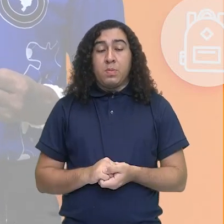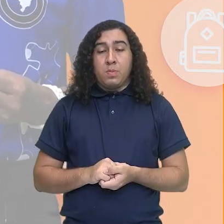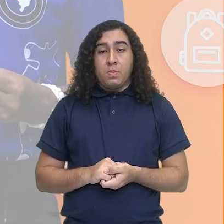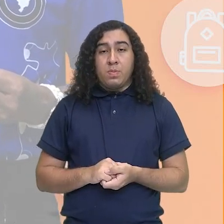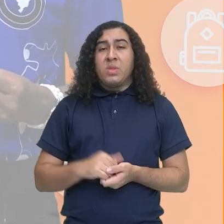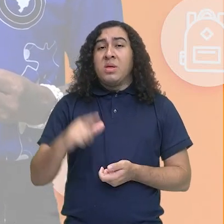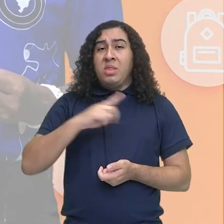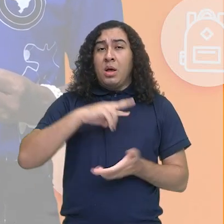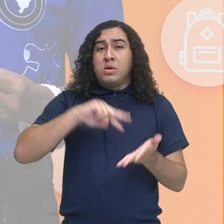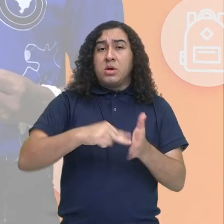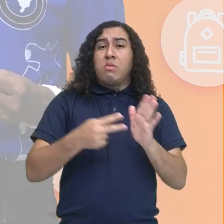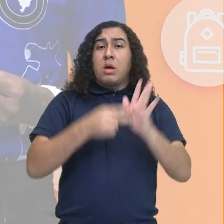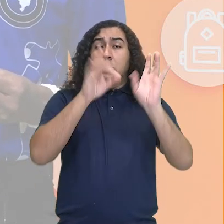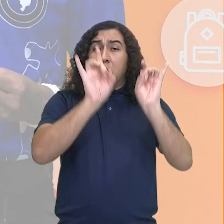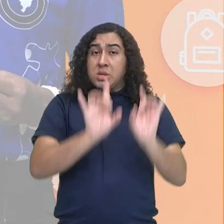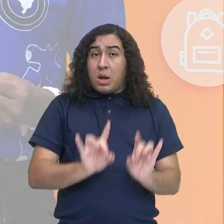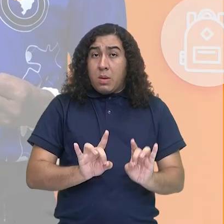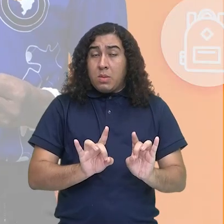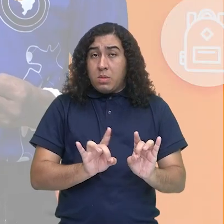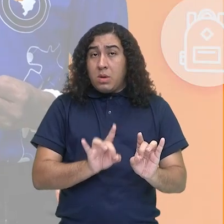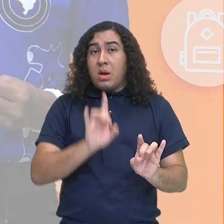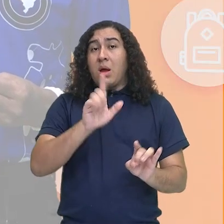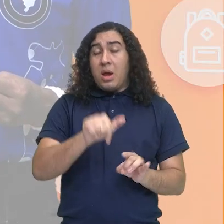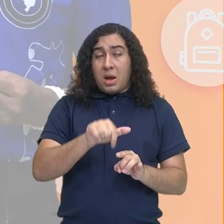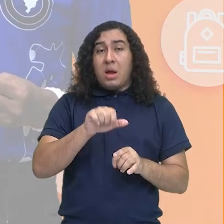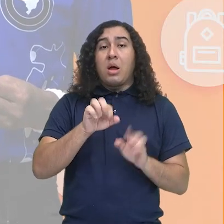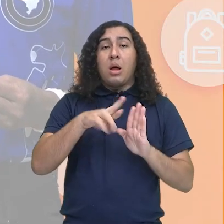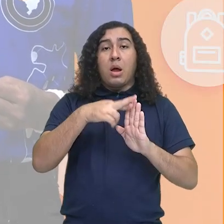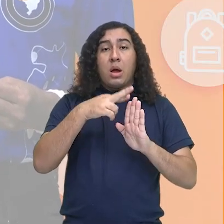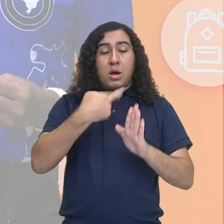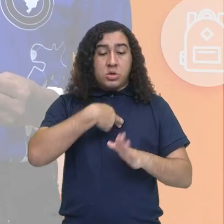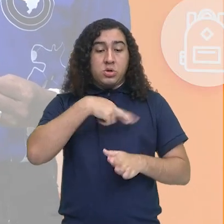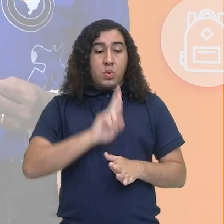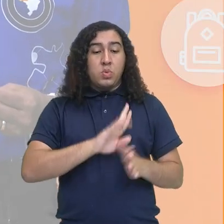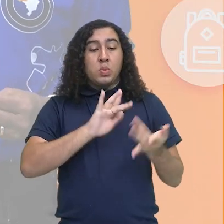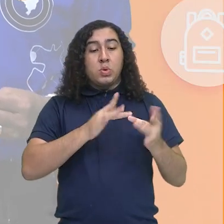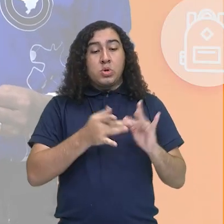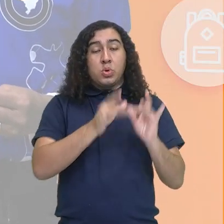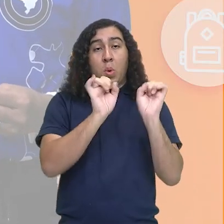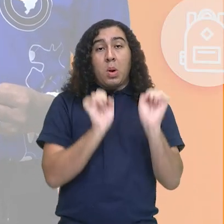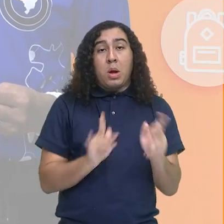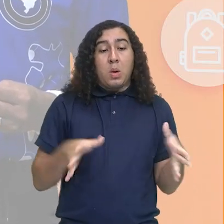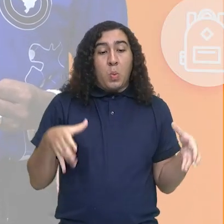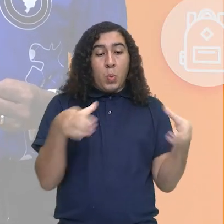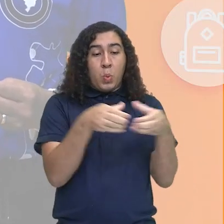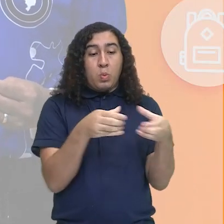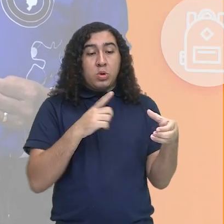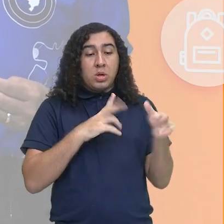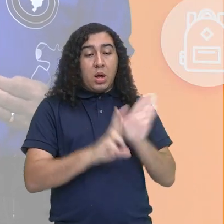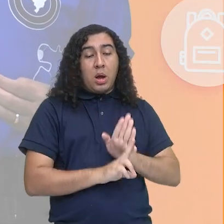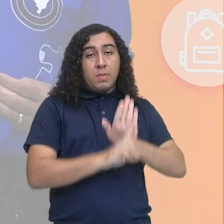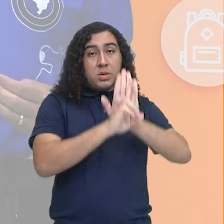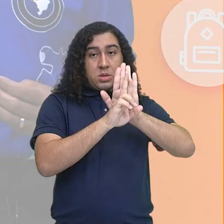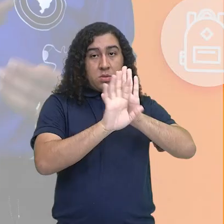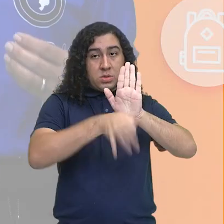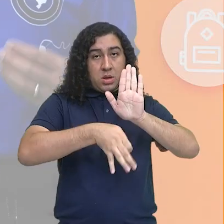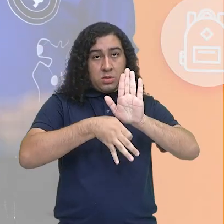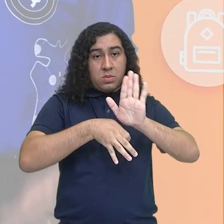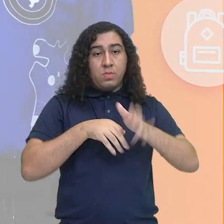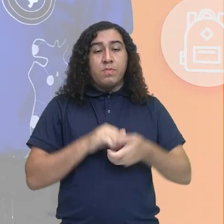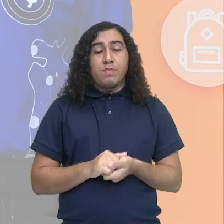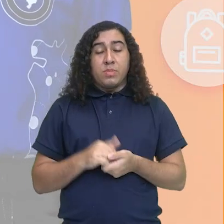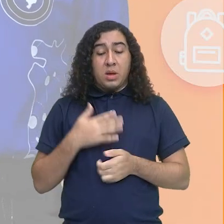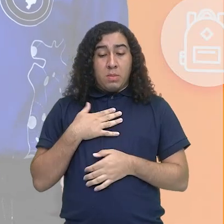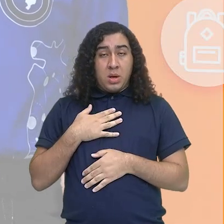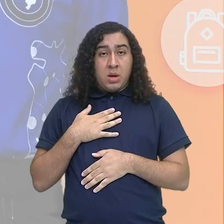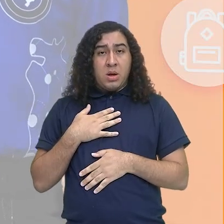Tem um significado especial? É sagrado? Ok, para aquele grupo tem essa representatividade. Para